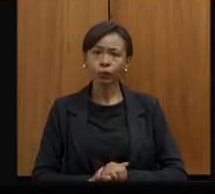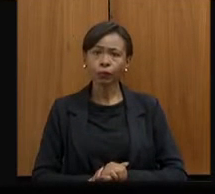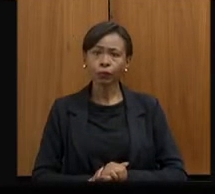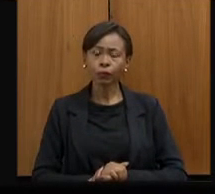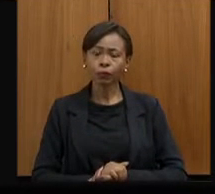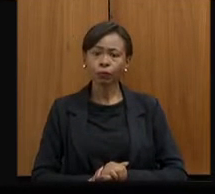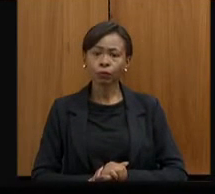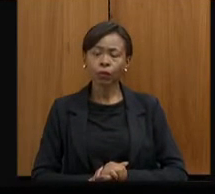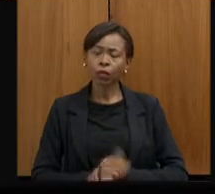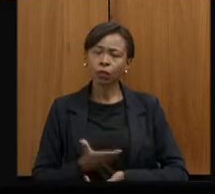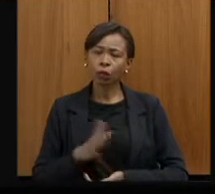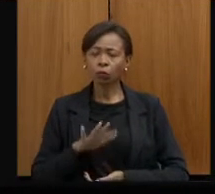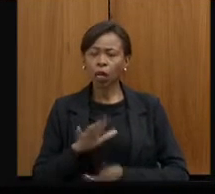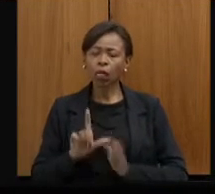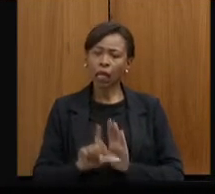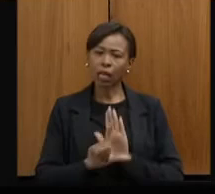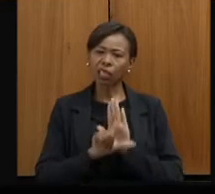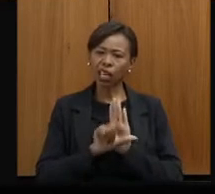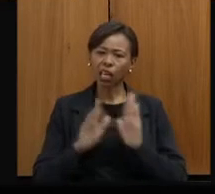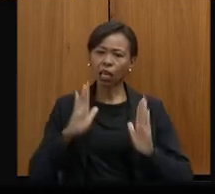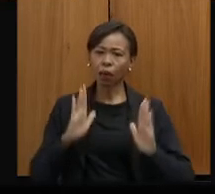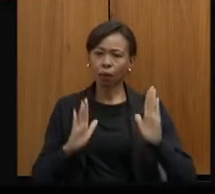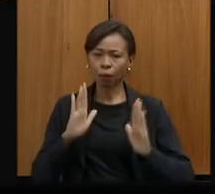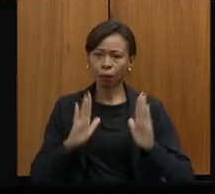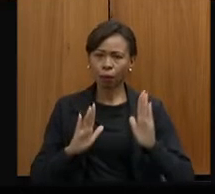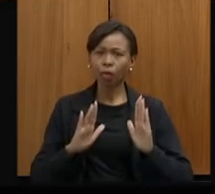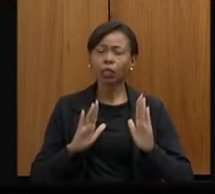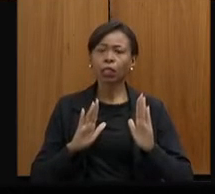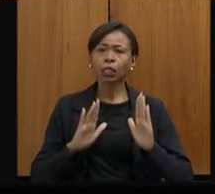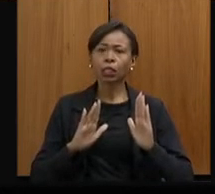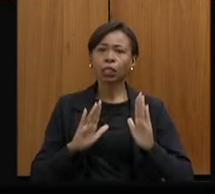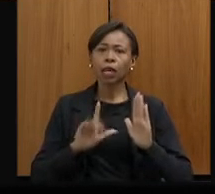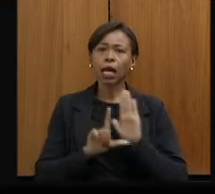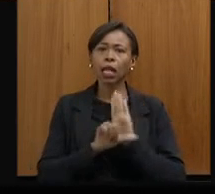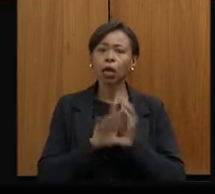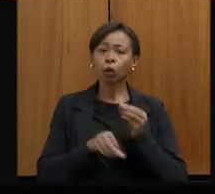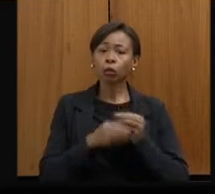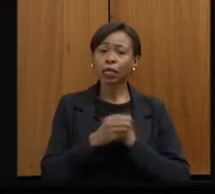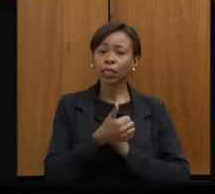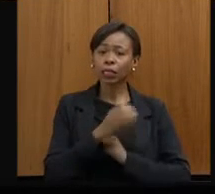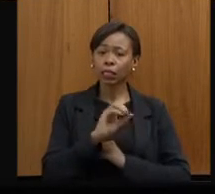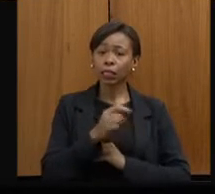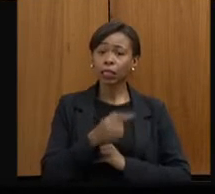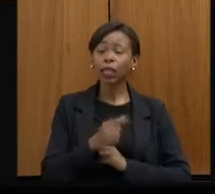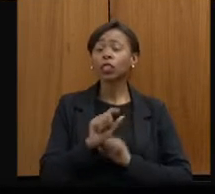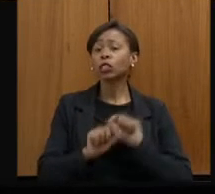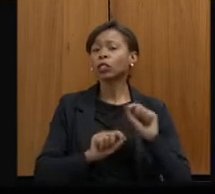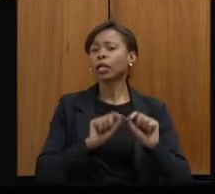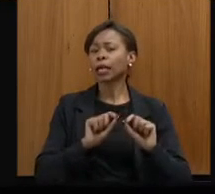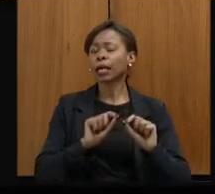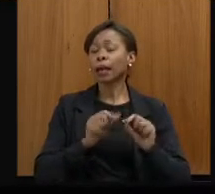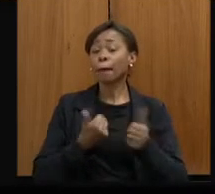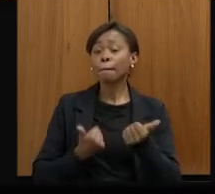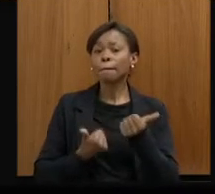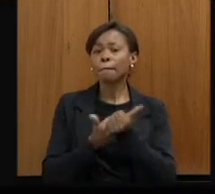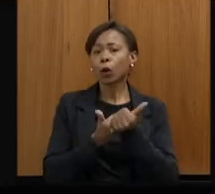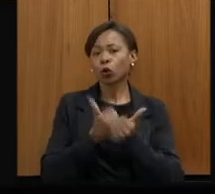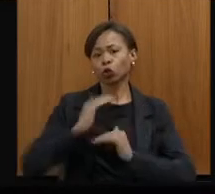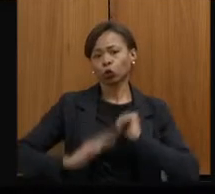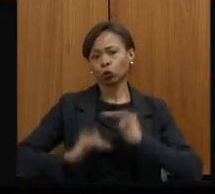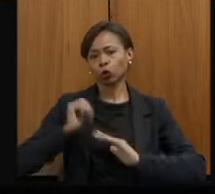gente tem a previsão legal na nossa Lei Complementar 107 de prestar apoio técnico,